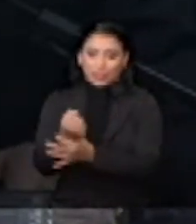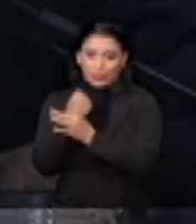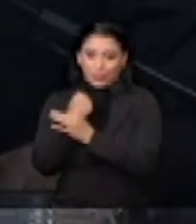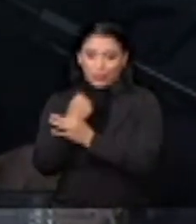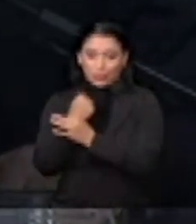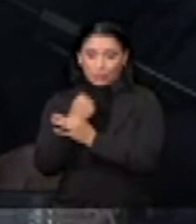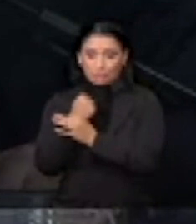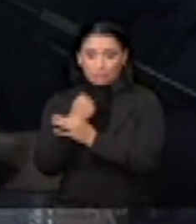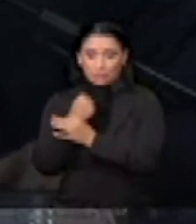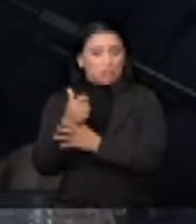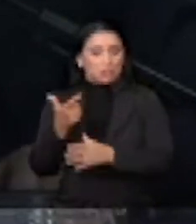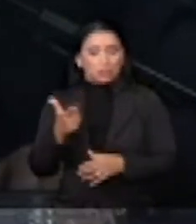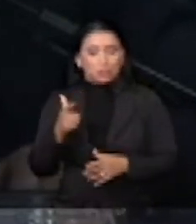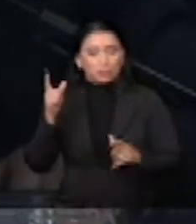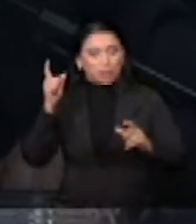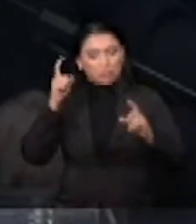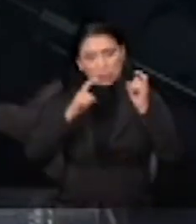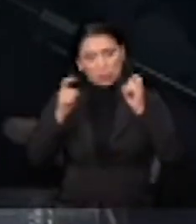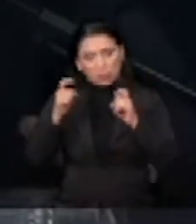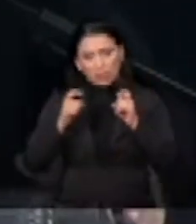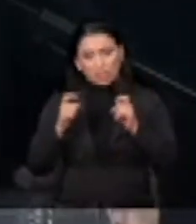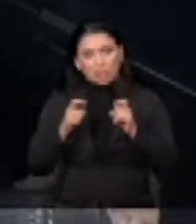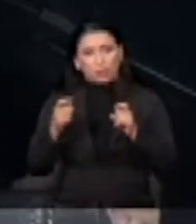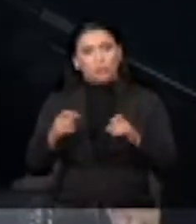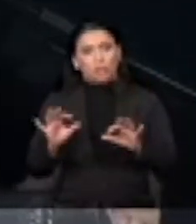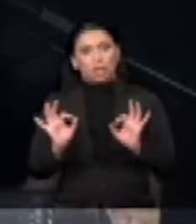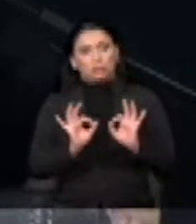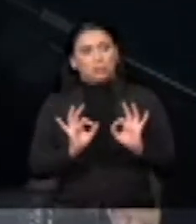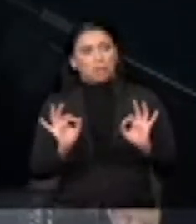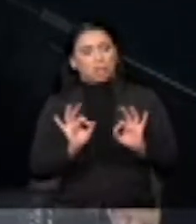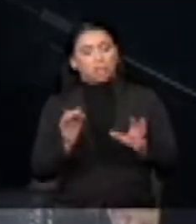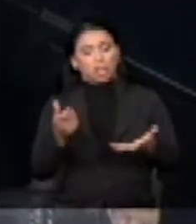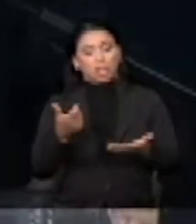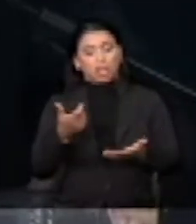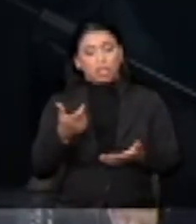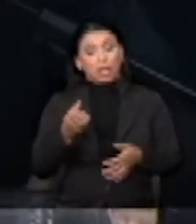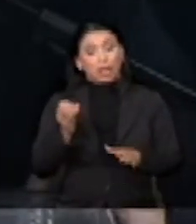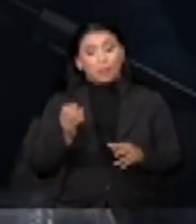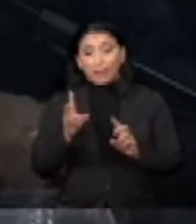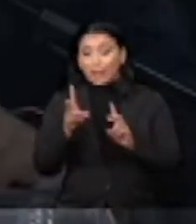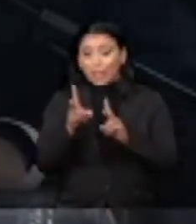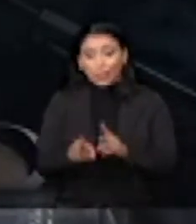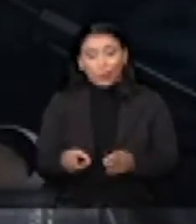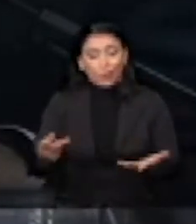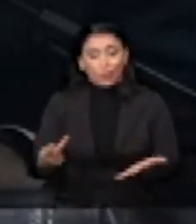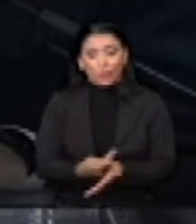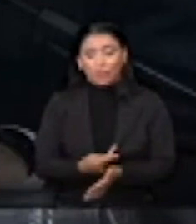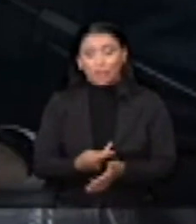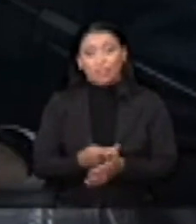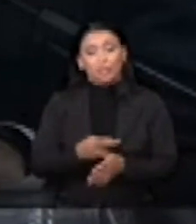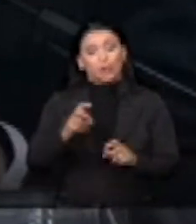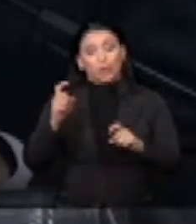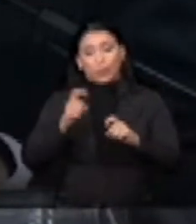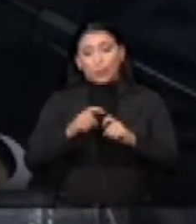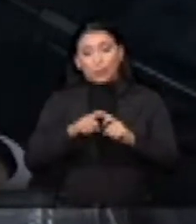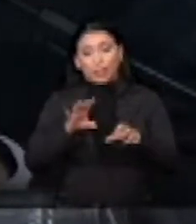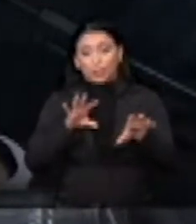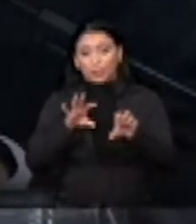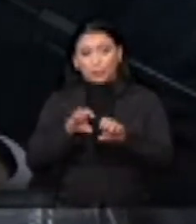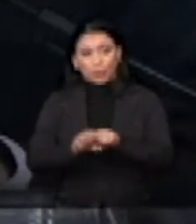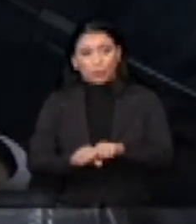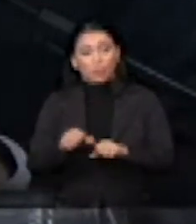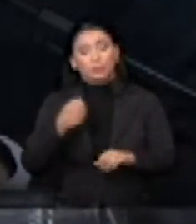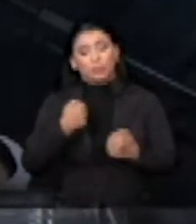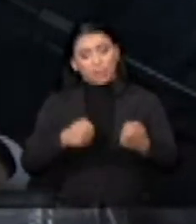tanto Em que classe eles viagem da mesma forma a educação médica a formação médica tem que ter um critério